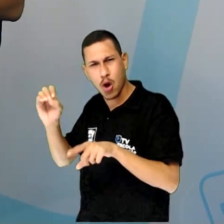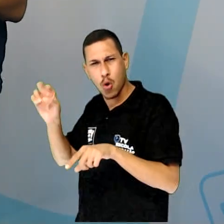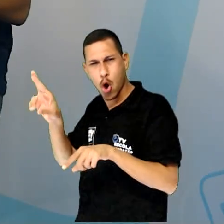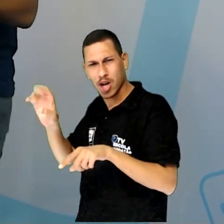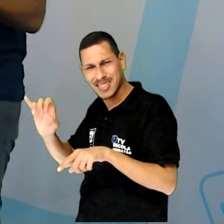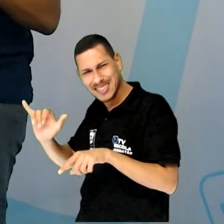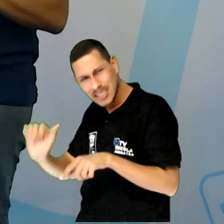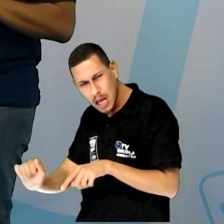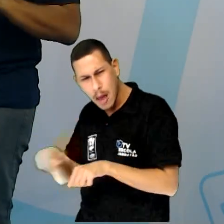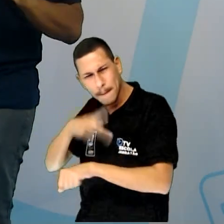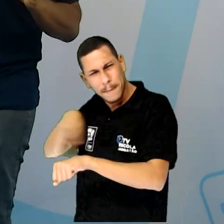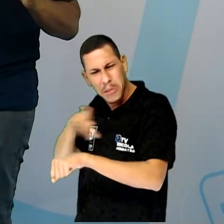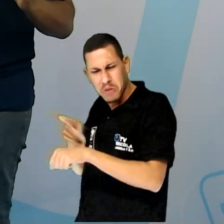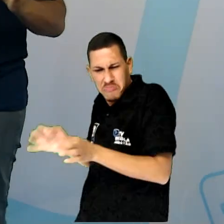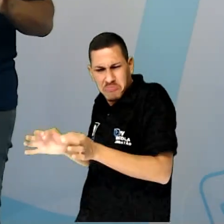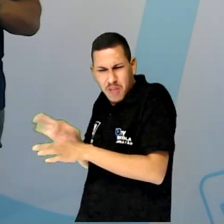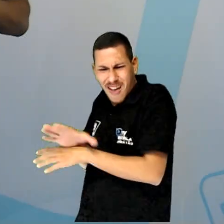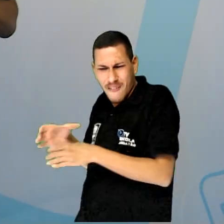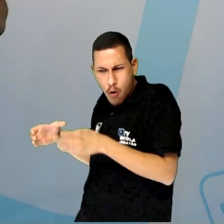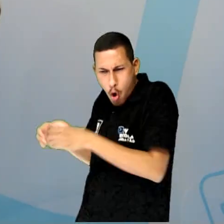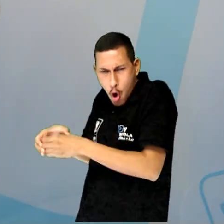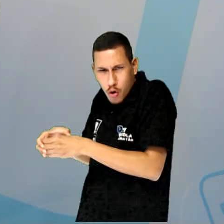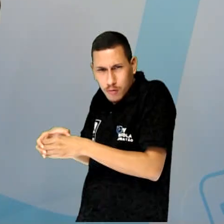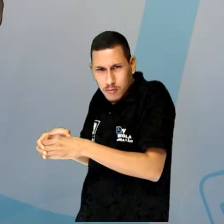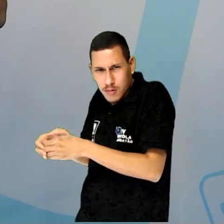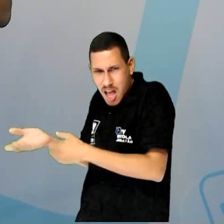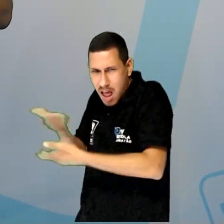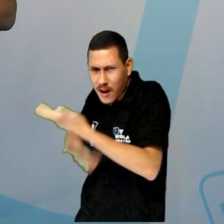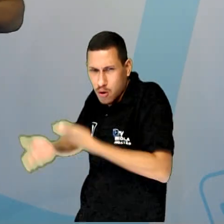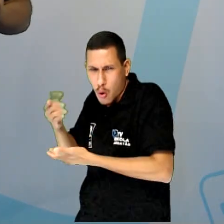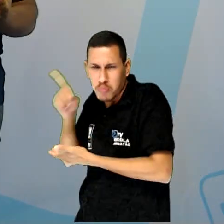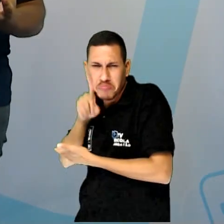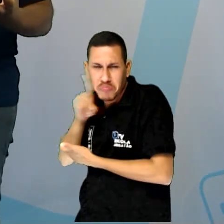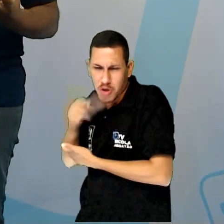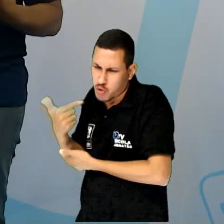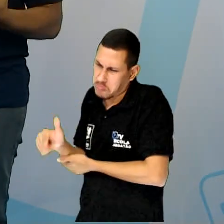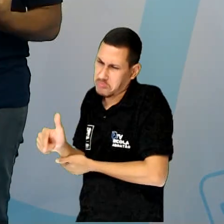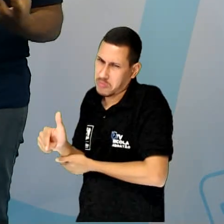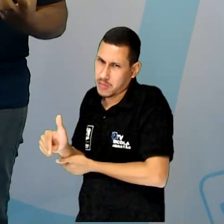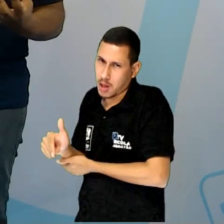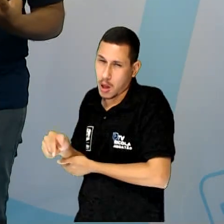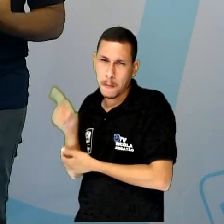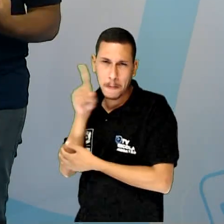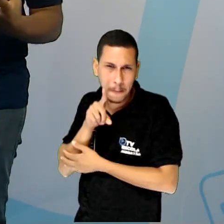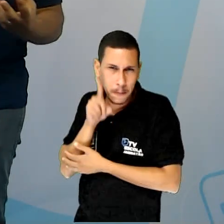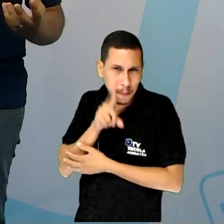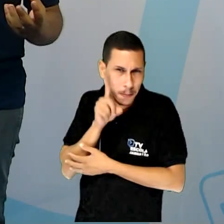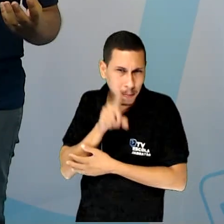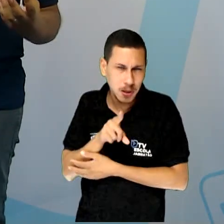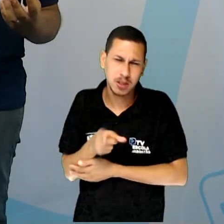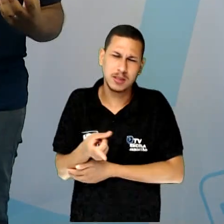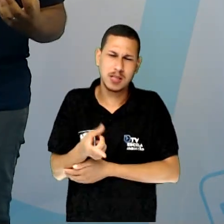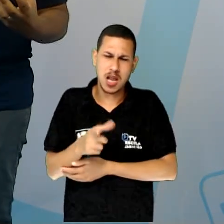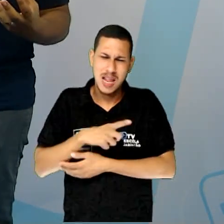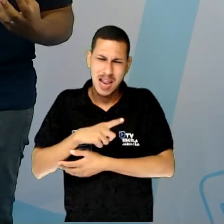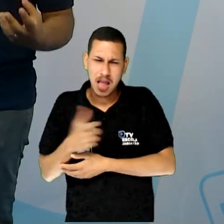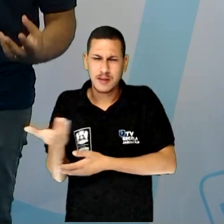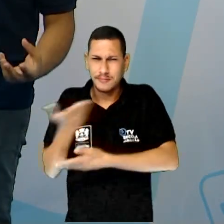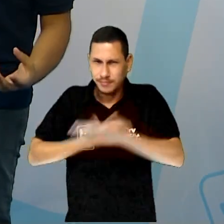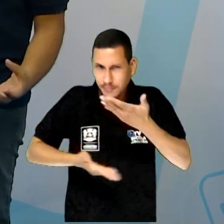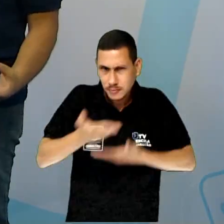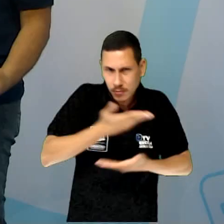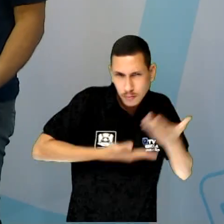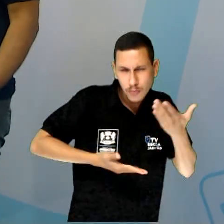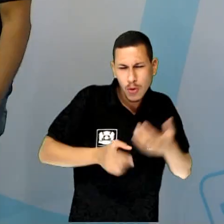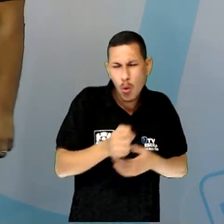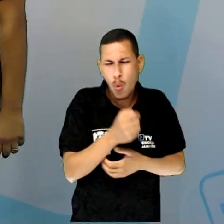que acabaram isolados, que não têm relações com os americanos. Então, os americanos passaram a ter relações praticamente com